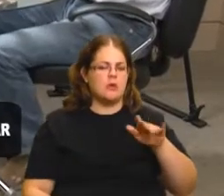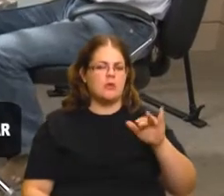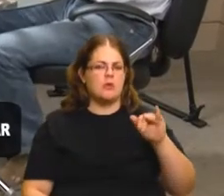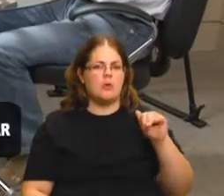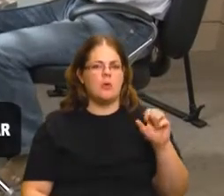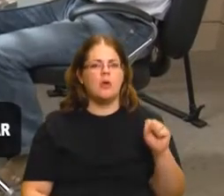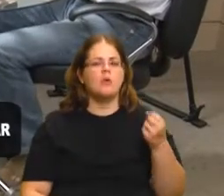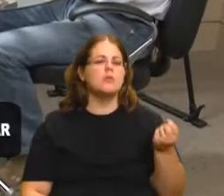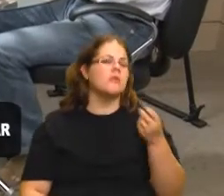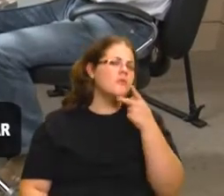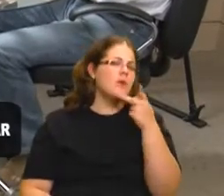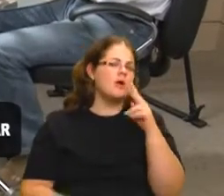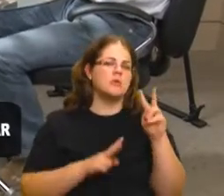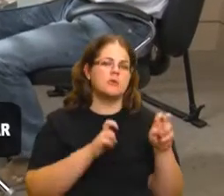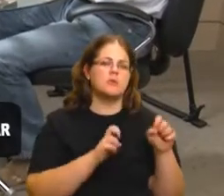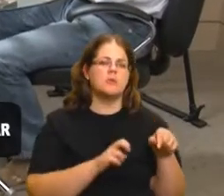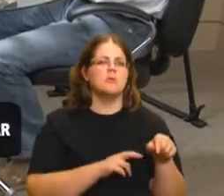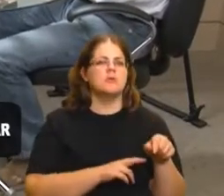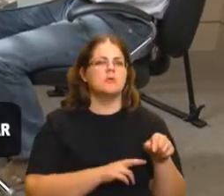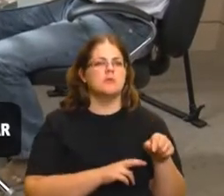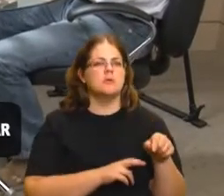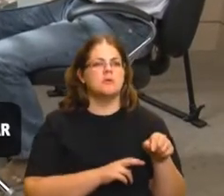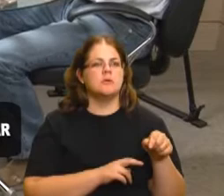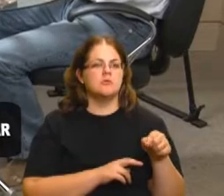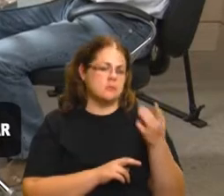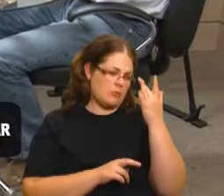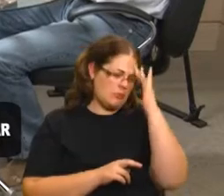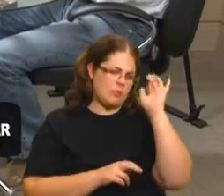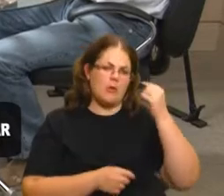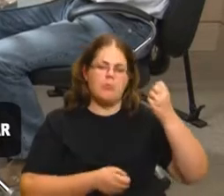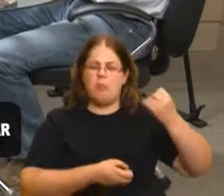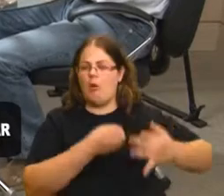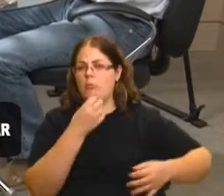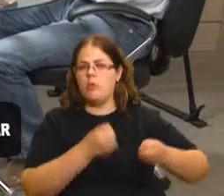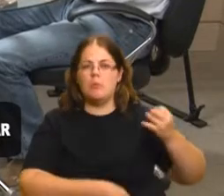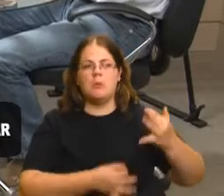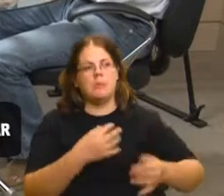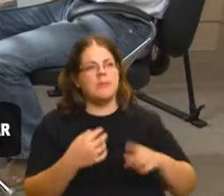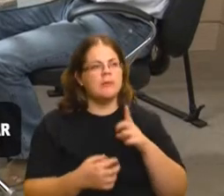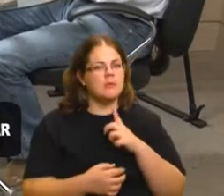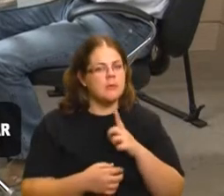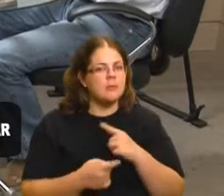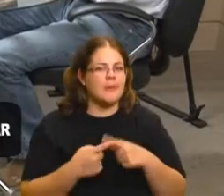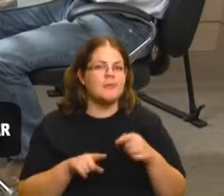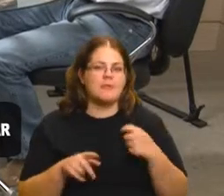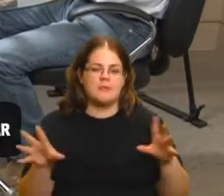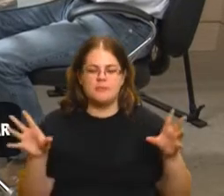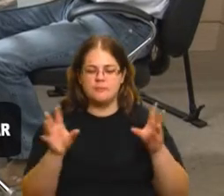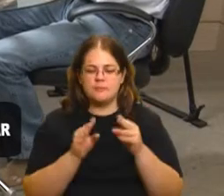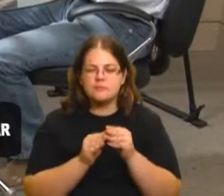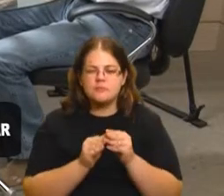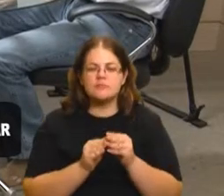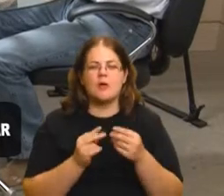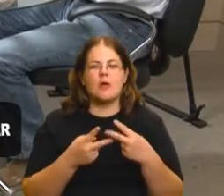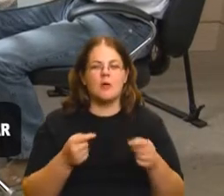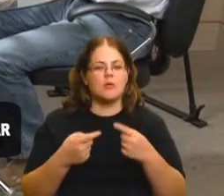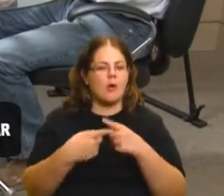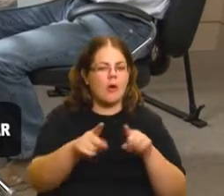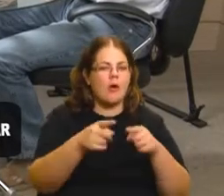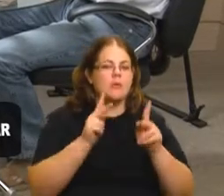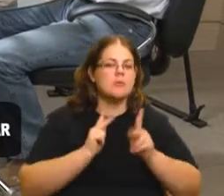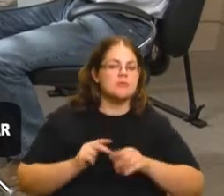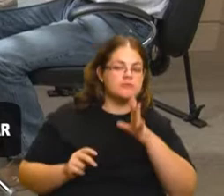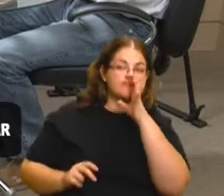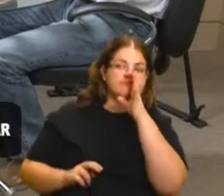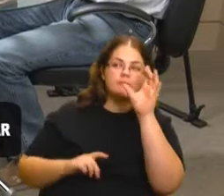Lucas, o que vocês deixariam a respeito do tema? Eu sei que teria muita coisa para a gente debater ainda, mas pelo menos tentamos fazer um pouco da provocação